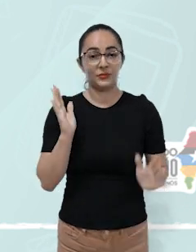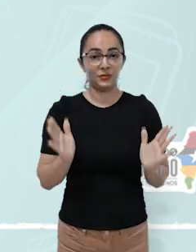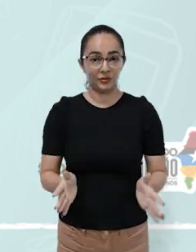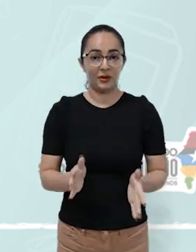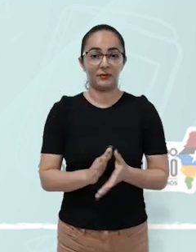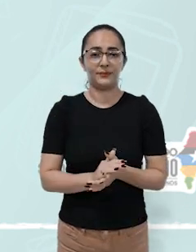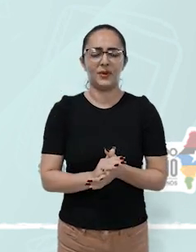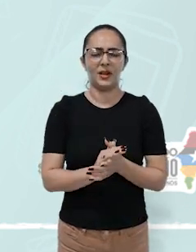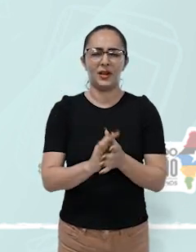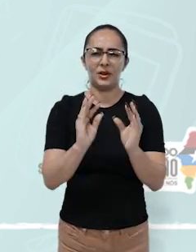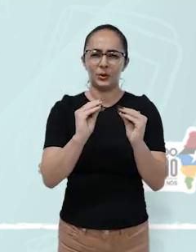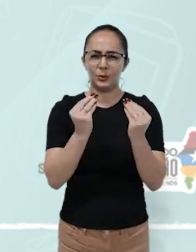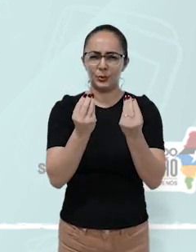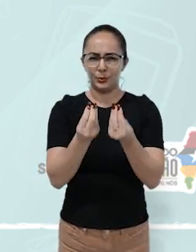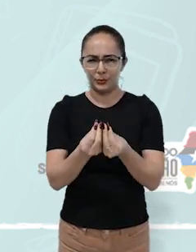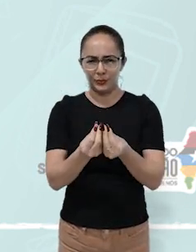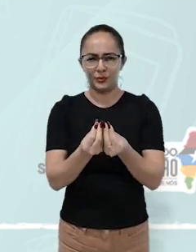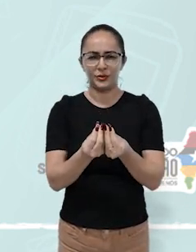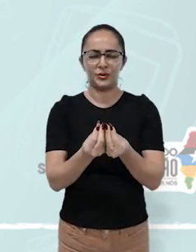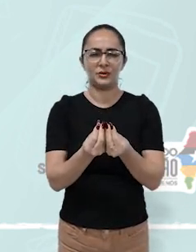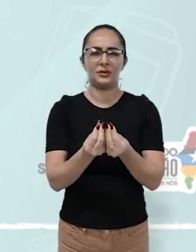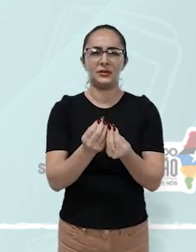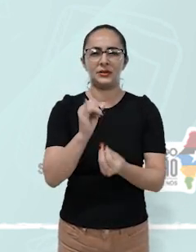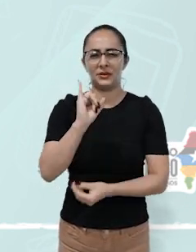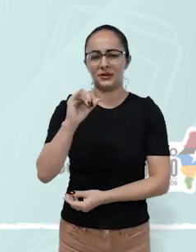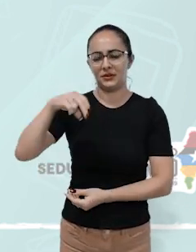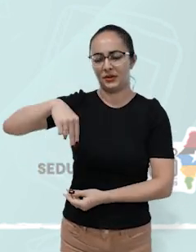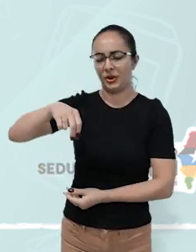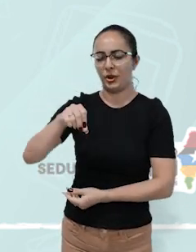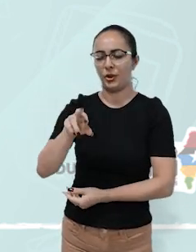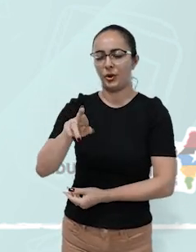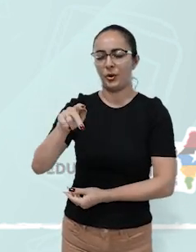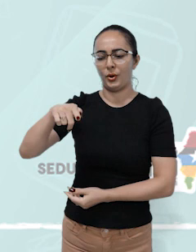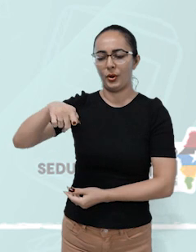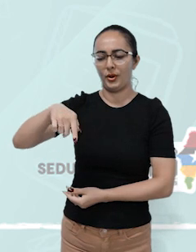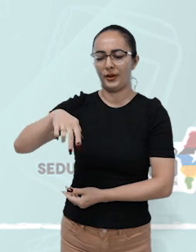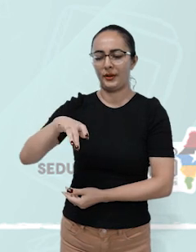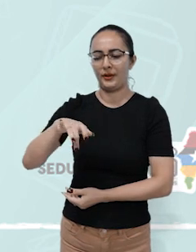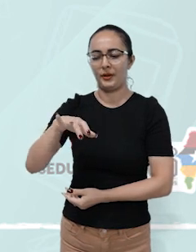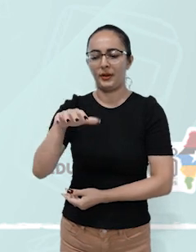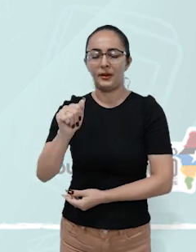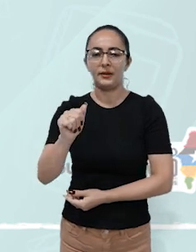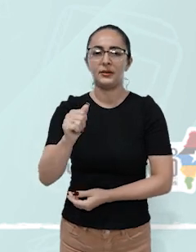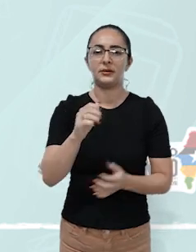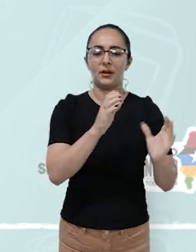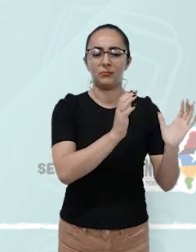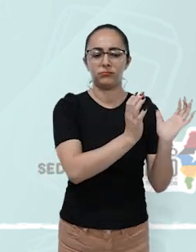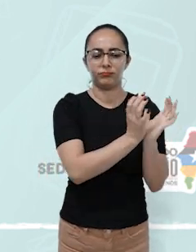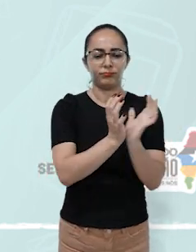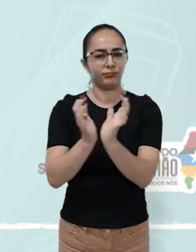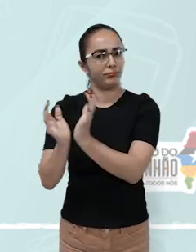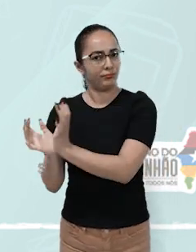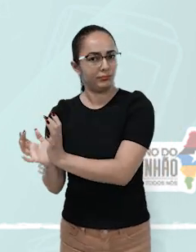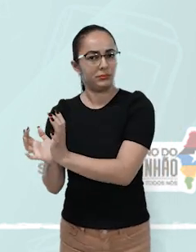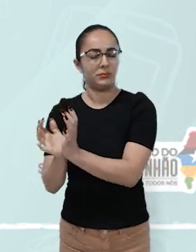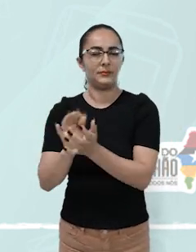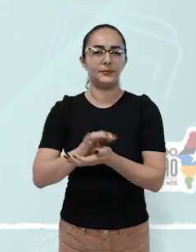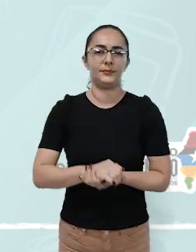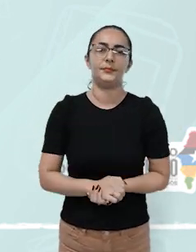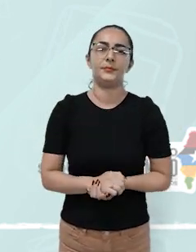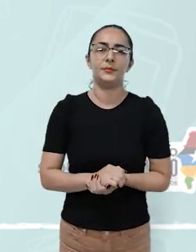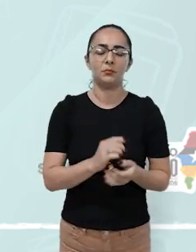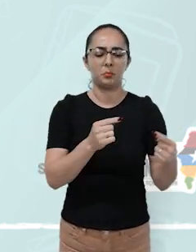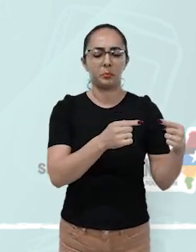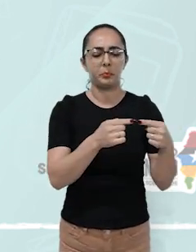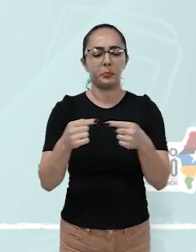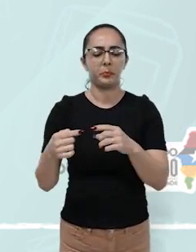As substâncias inorgânicas, elas estão divididas, elas estão agrupadas de acordo